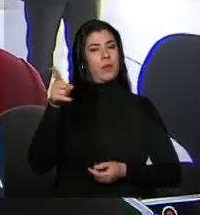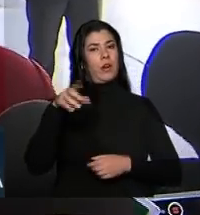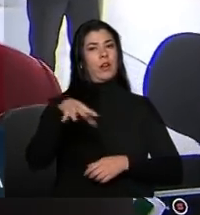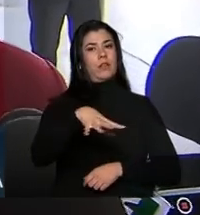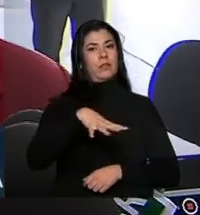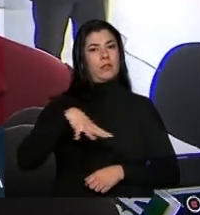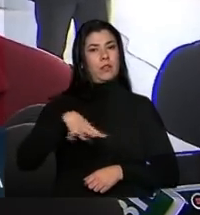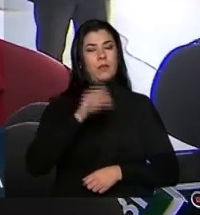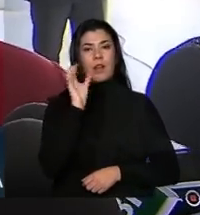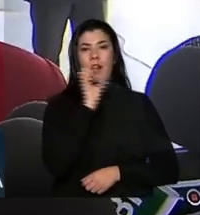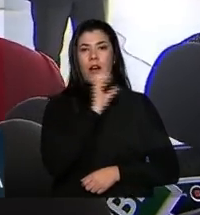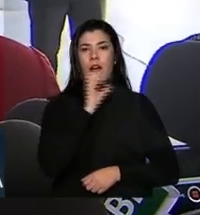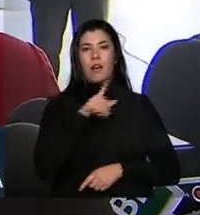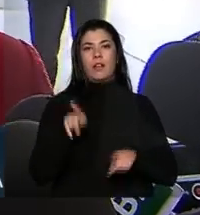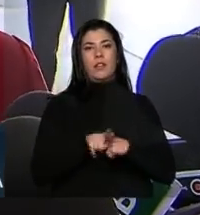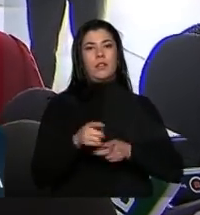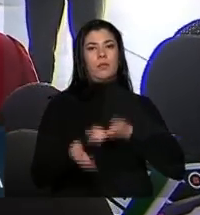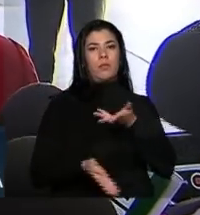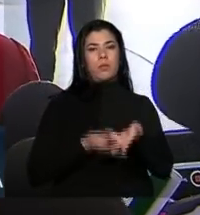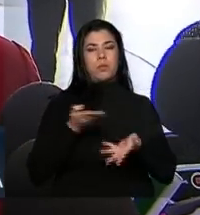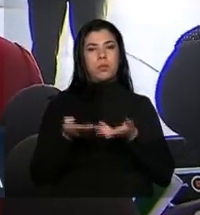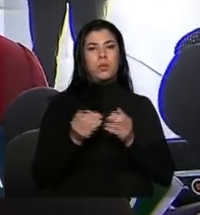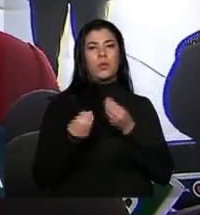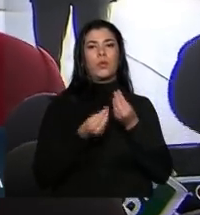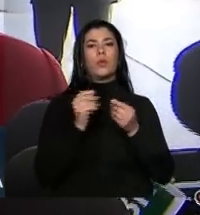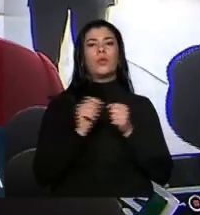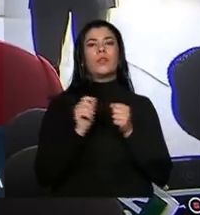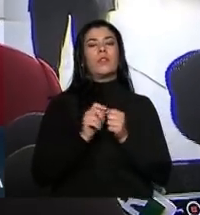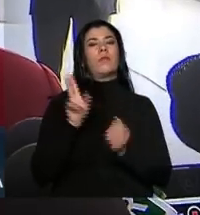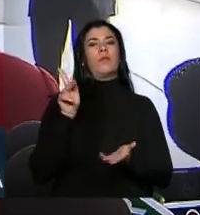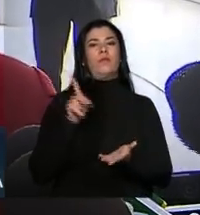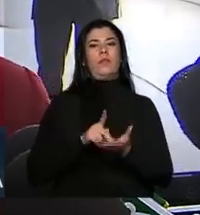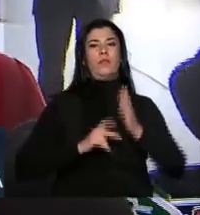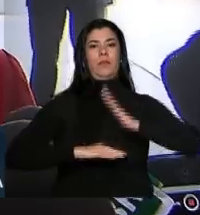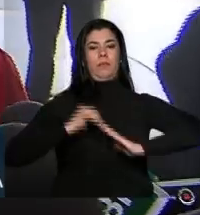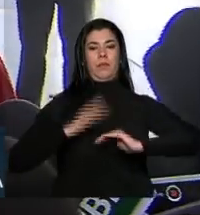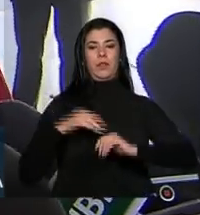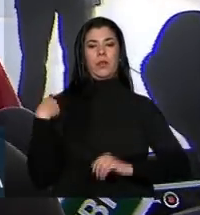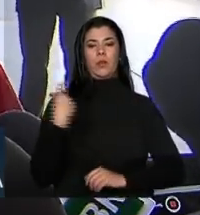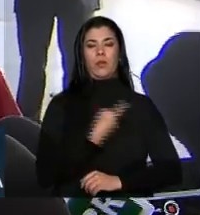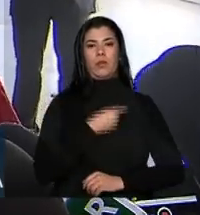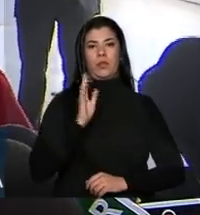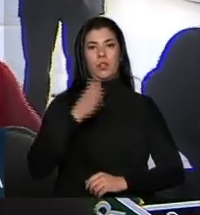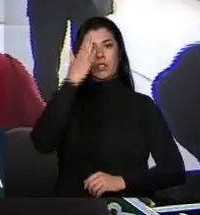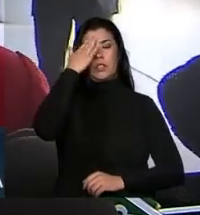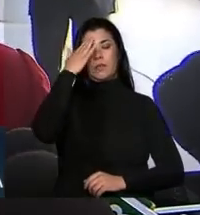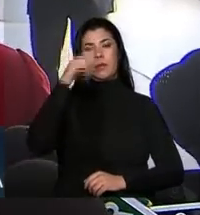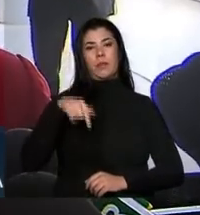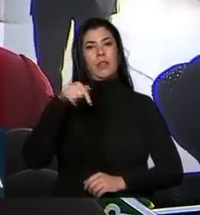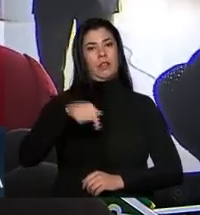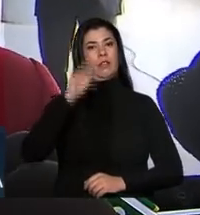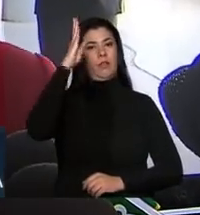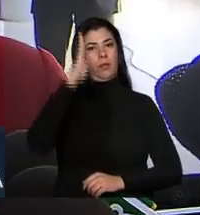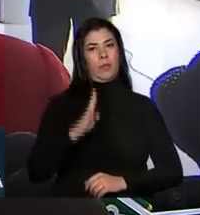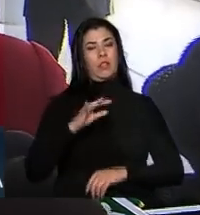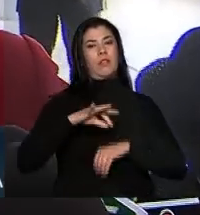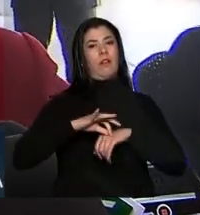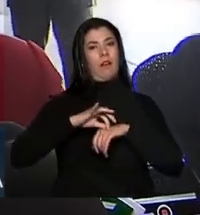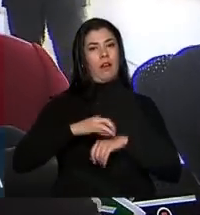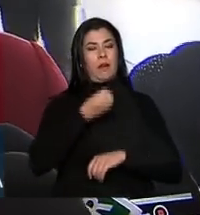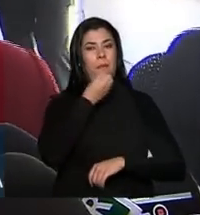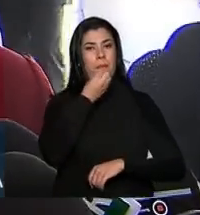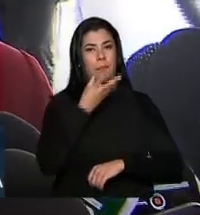mais rápida, muito mais efetiva, na medida que nós sabemos que a nossa carne é de qualidade, que